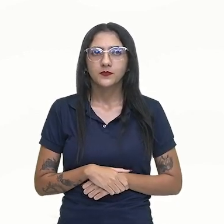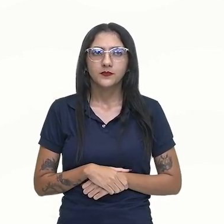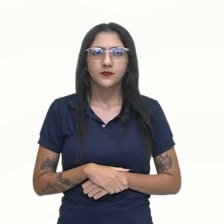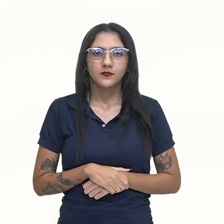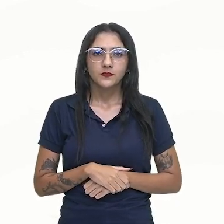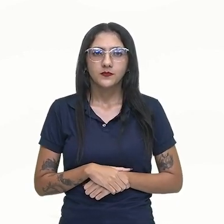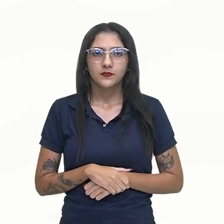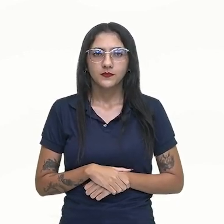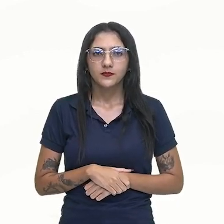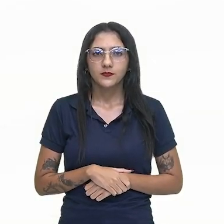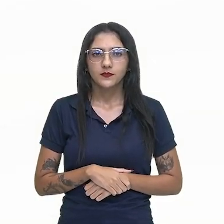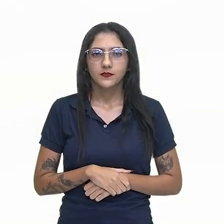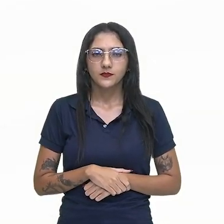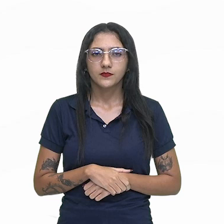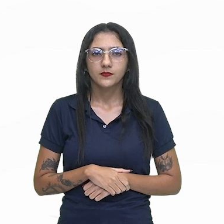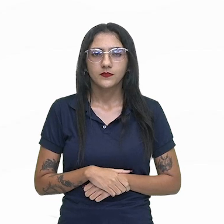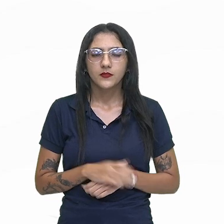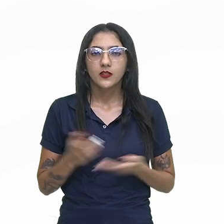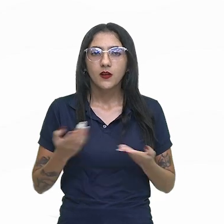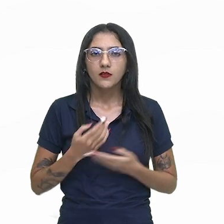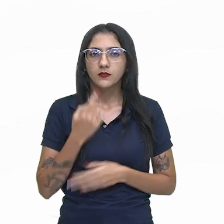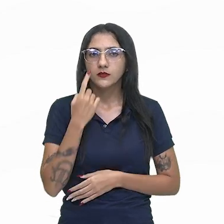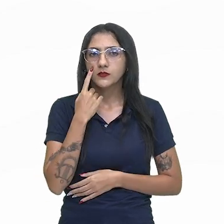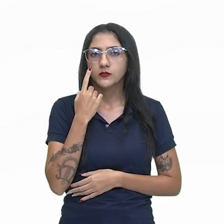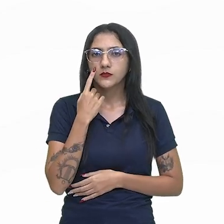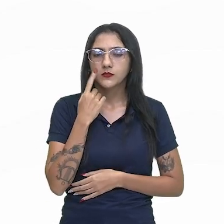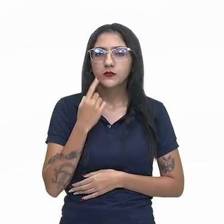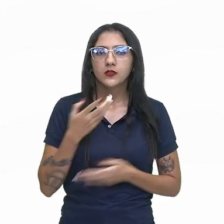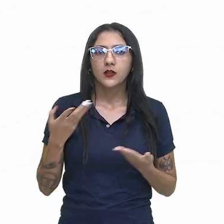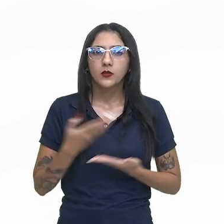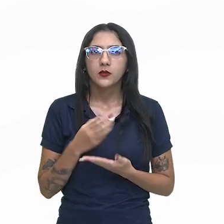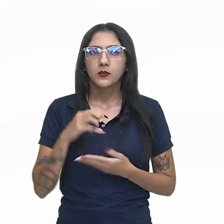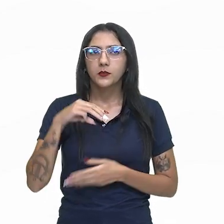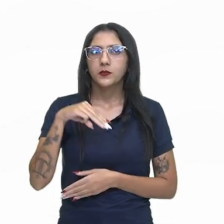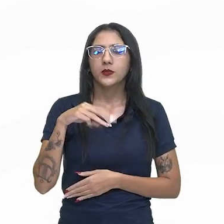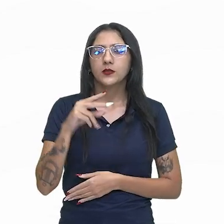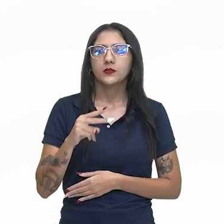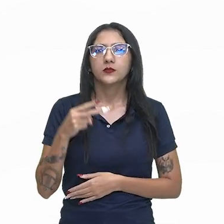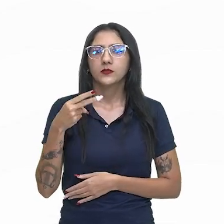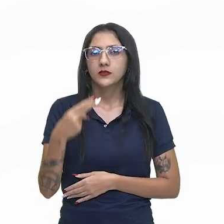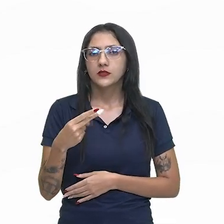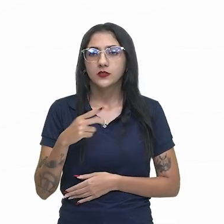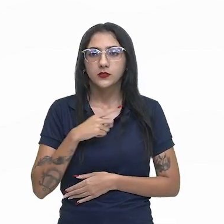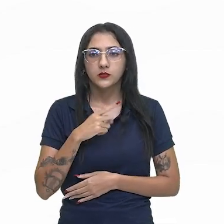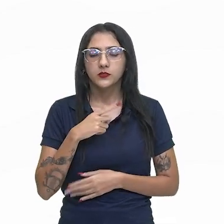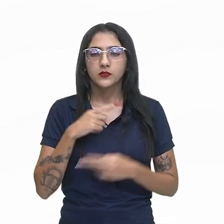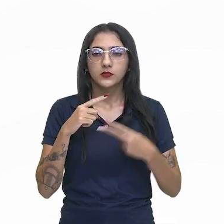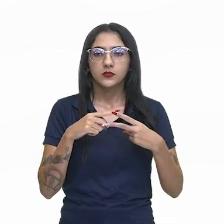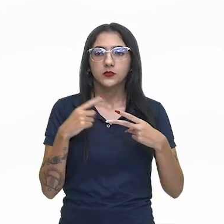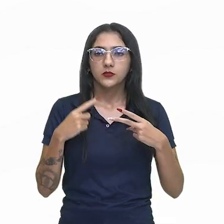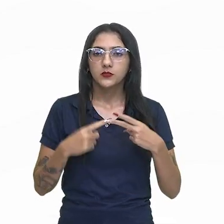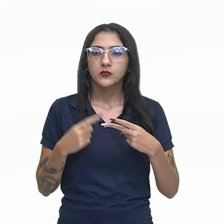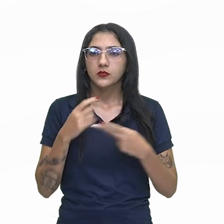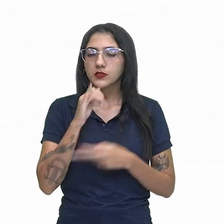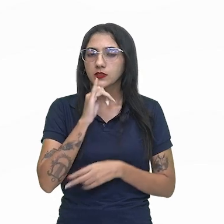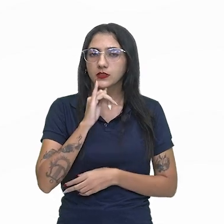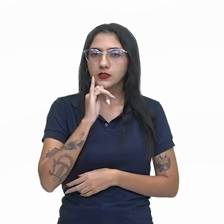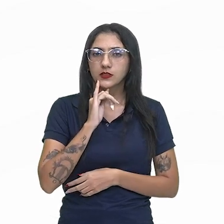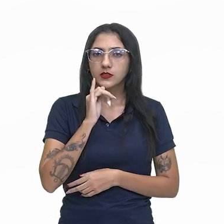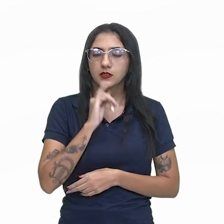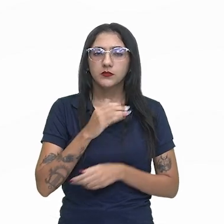funciona esse sistema agora com o metro quadrado, né? Olha só, temos aí 2 exemplos, vamos praticar aqui um